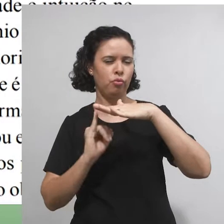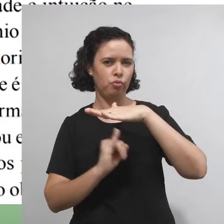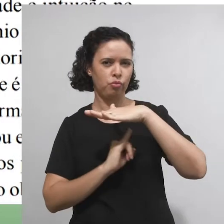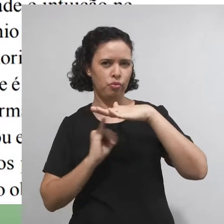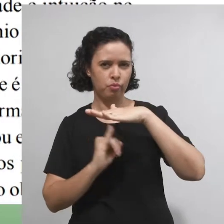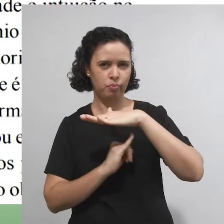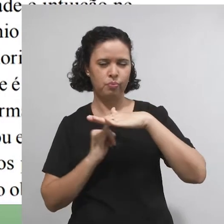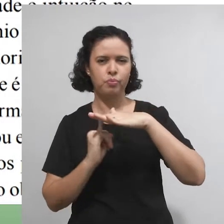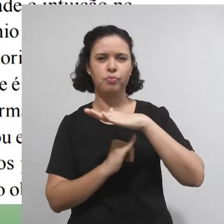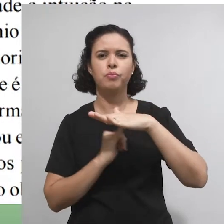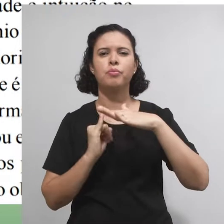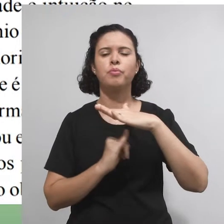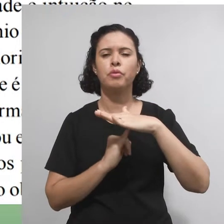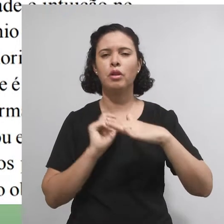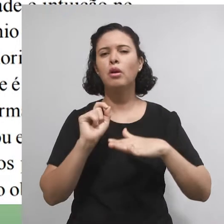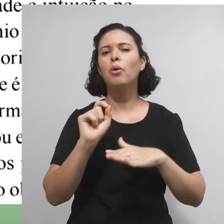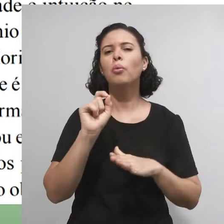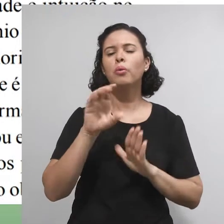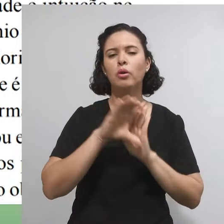que vai